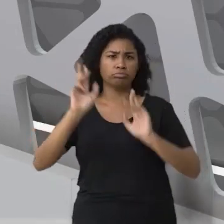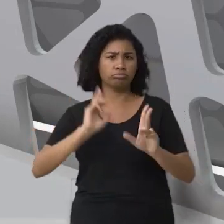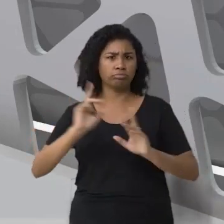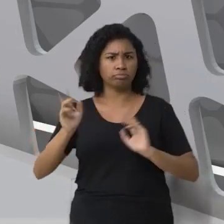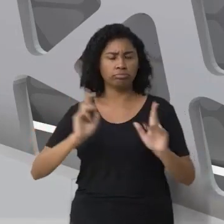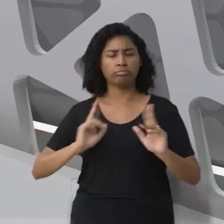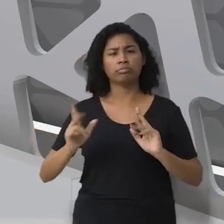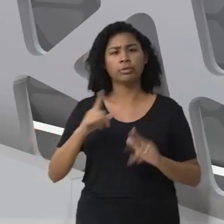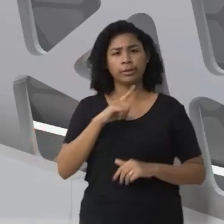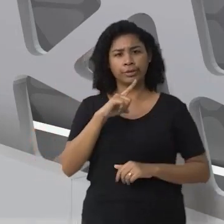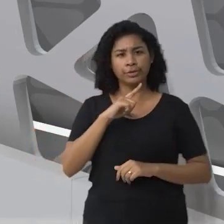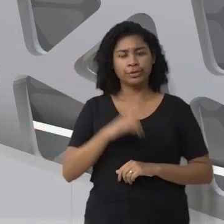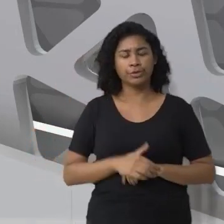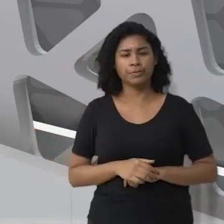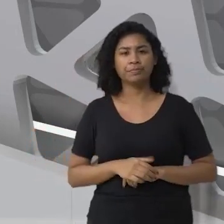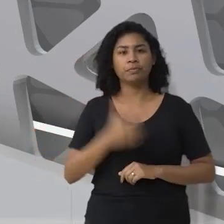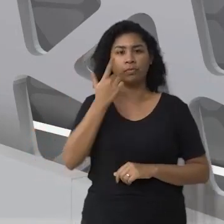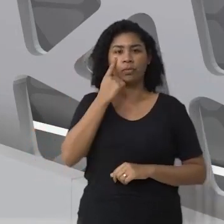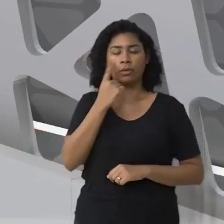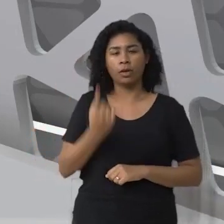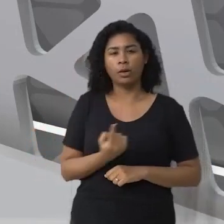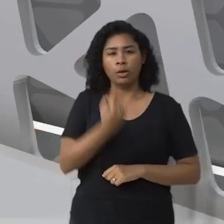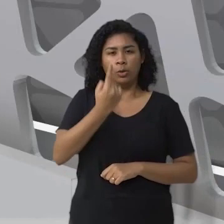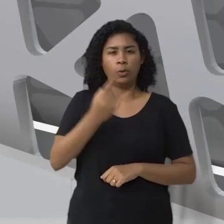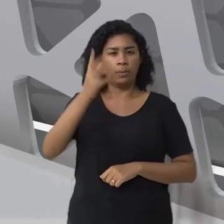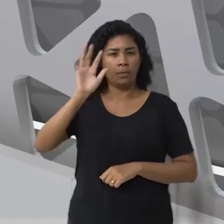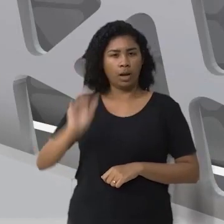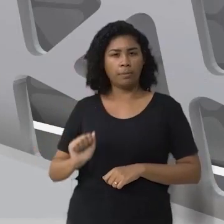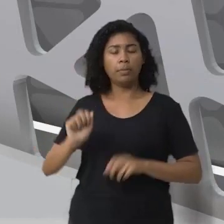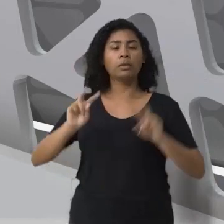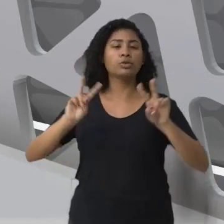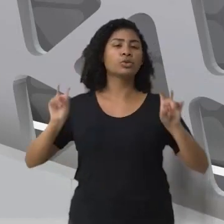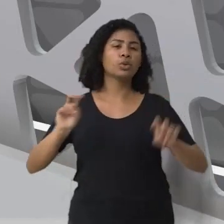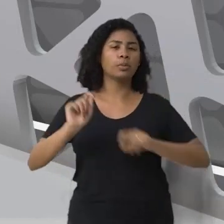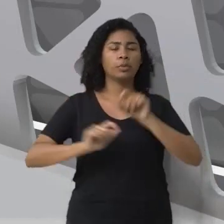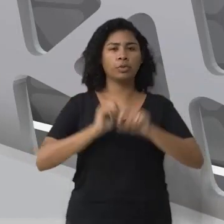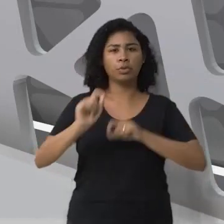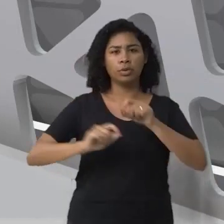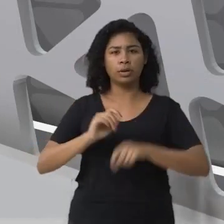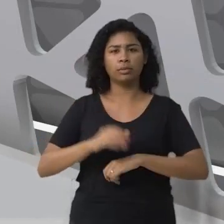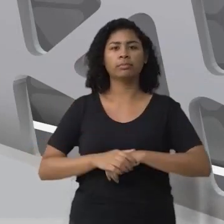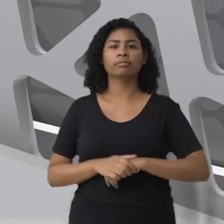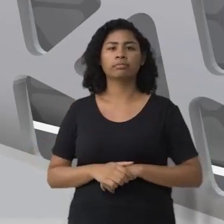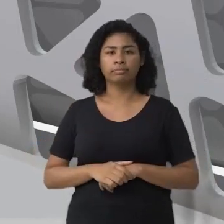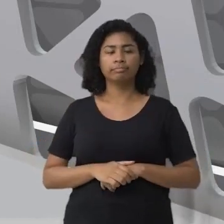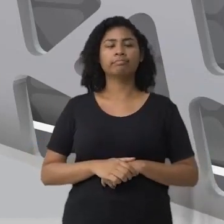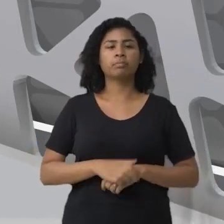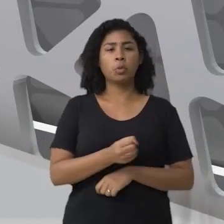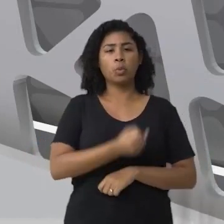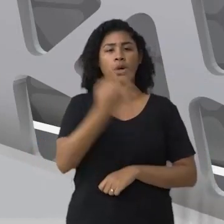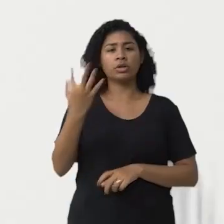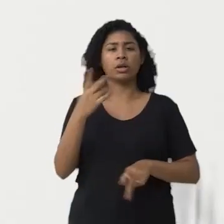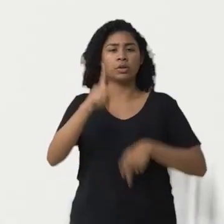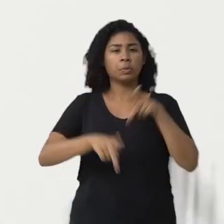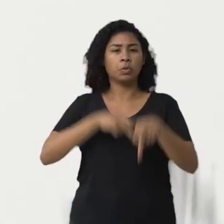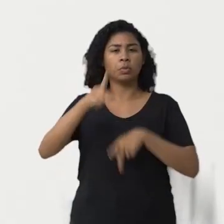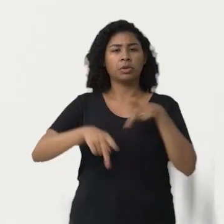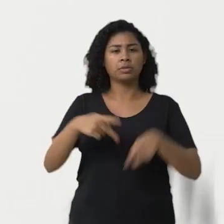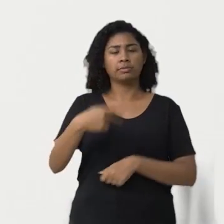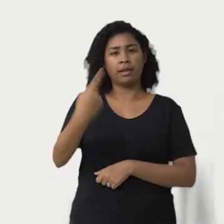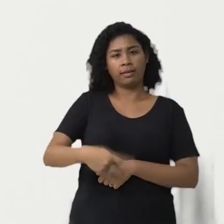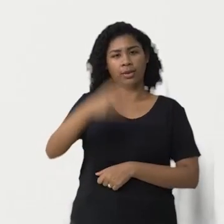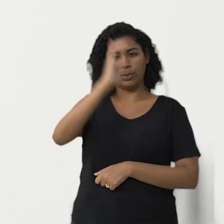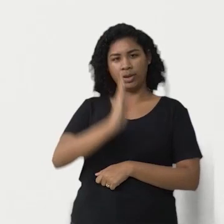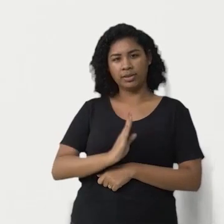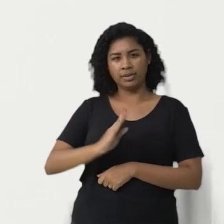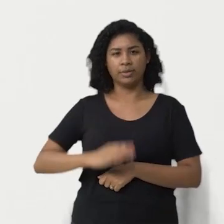tipos de mapas. E um deles, gente, foi sobre o quê? A densidade demográfica aqui do nosso país.